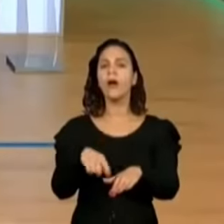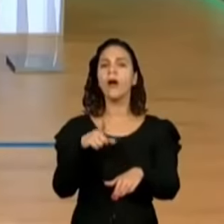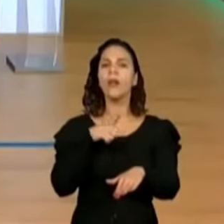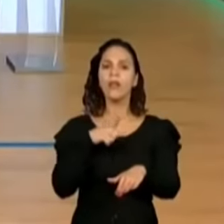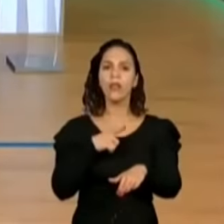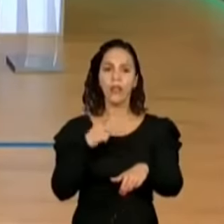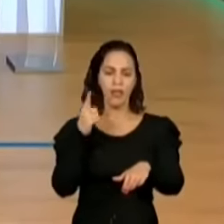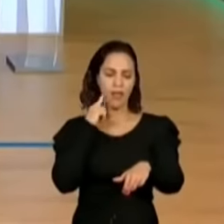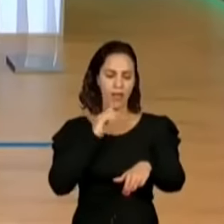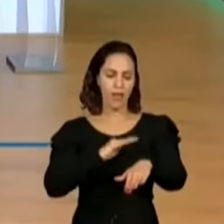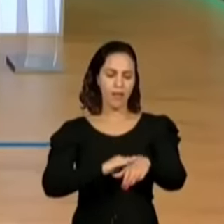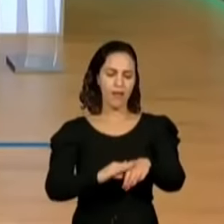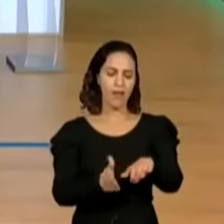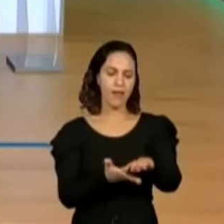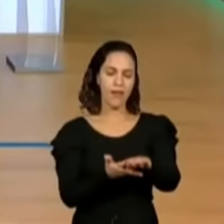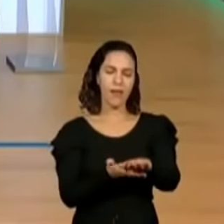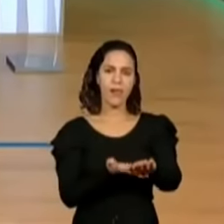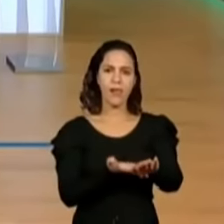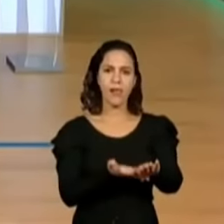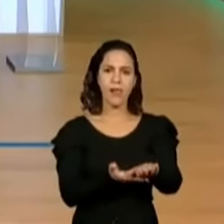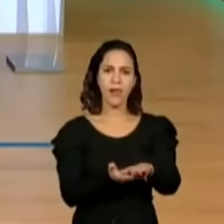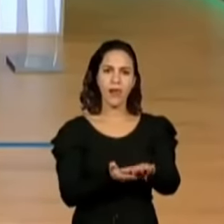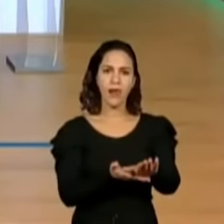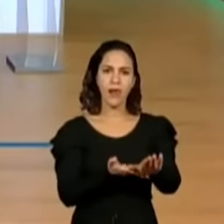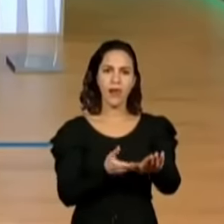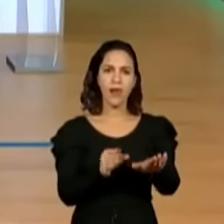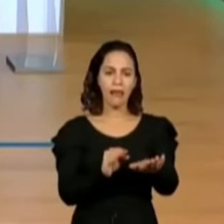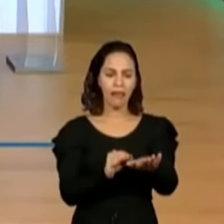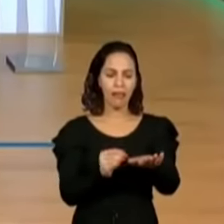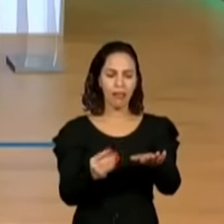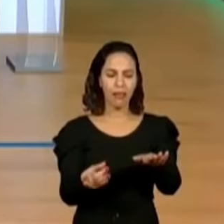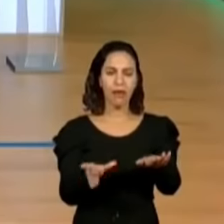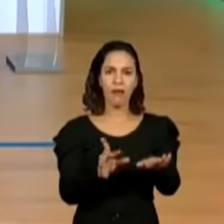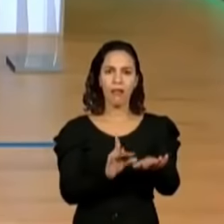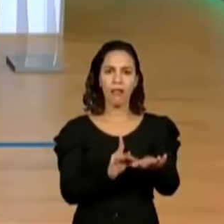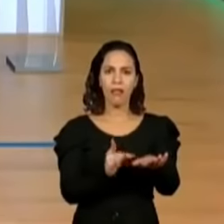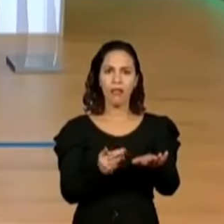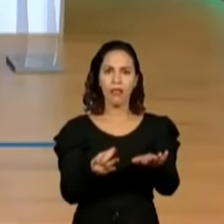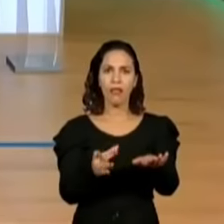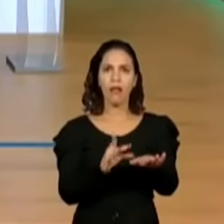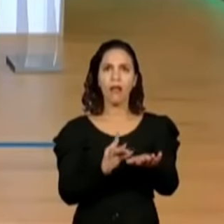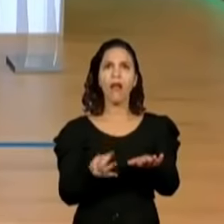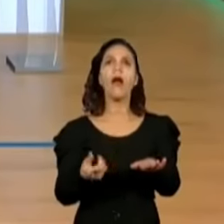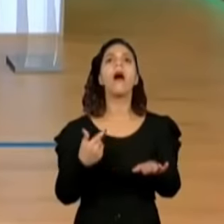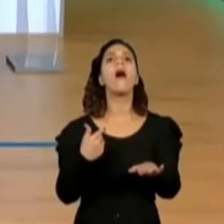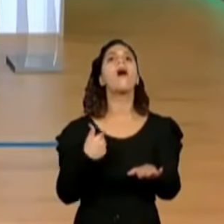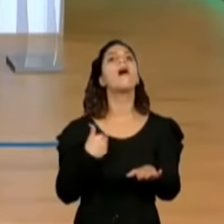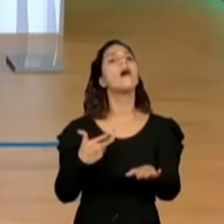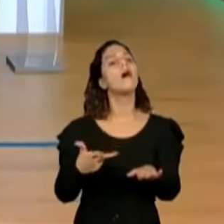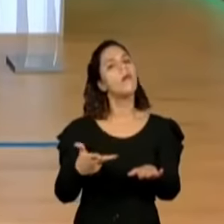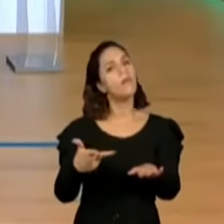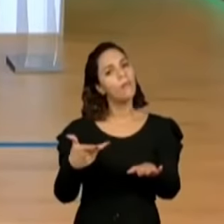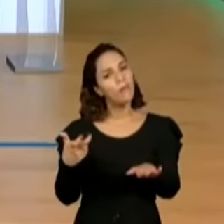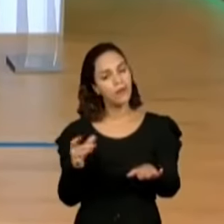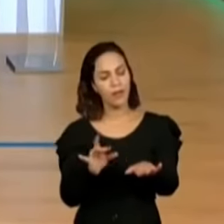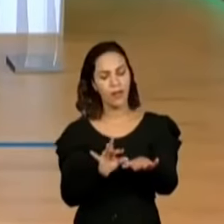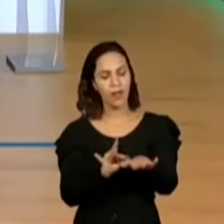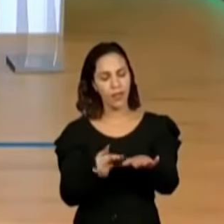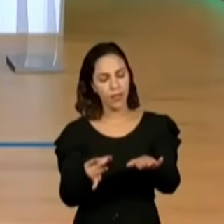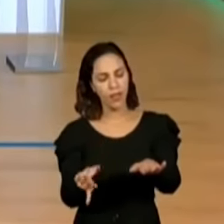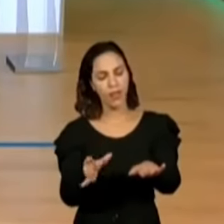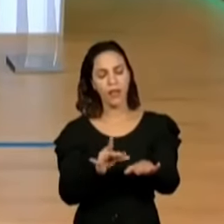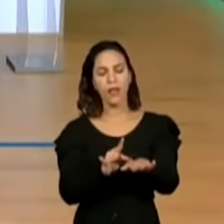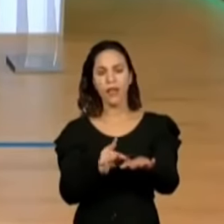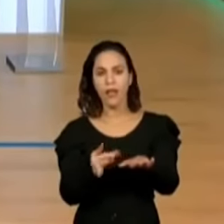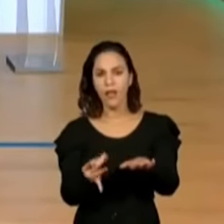crosta ali embaixo, próximo ao calcanhar, de toda a pele que foi soltando. E aí eu consegui perceber essa descamação, essa troca de